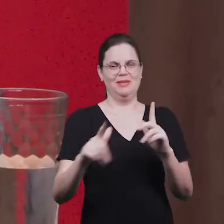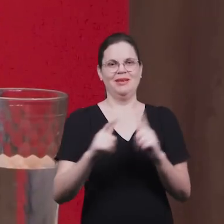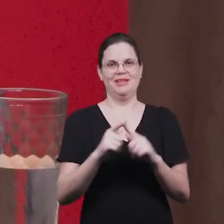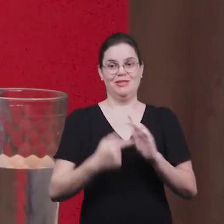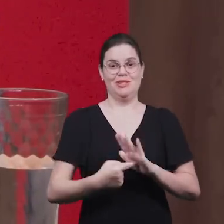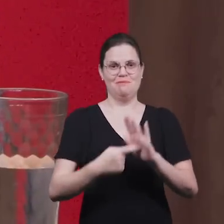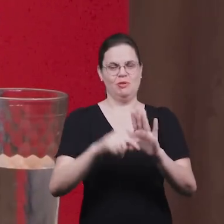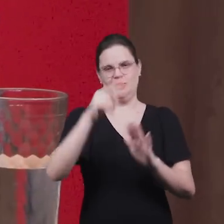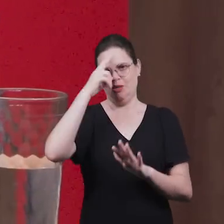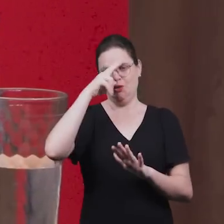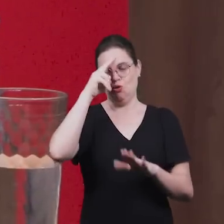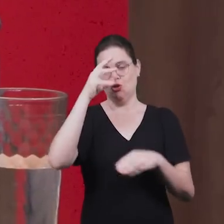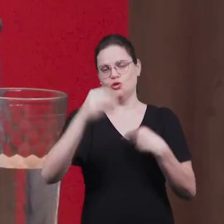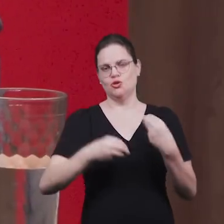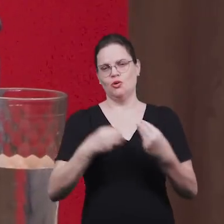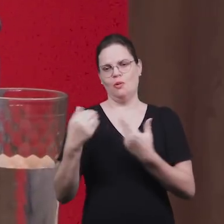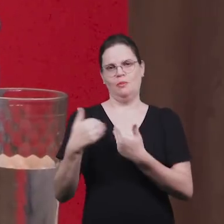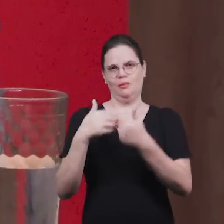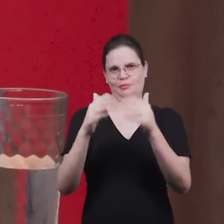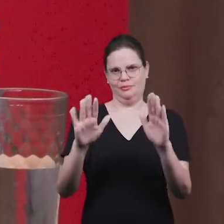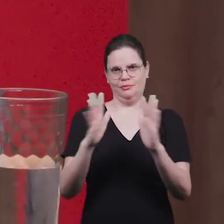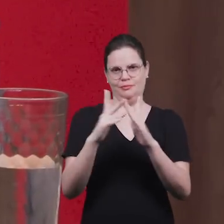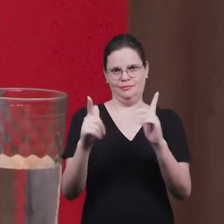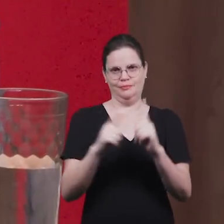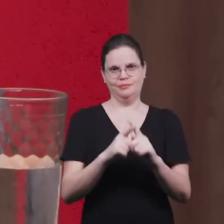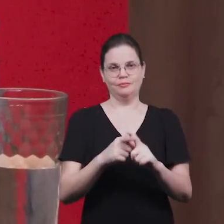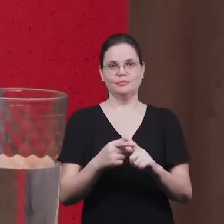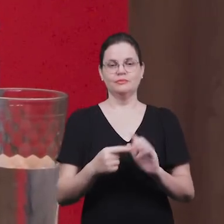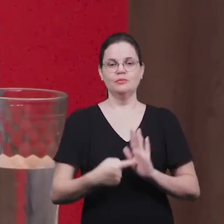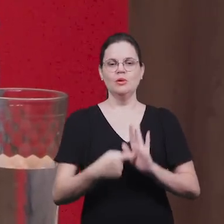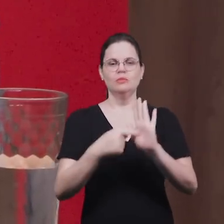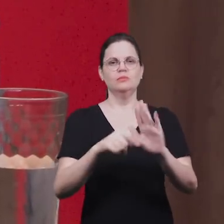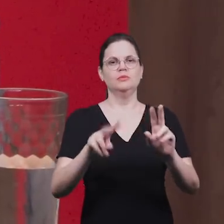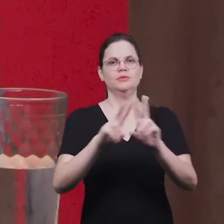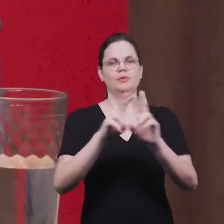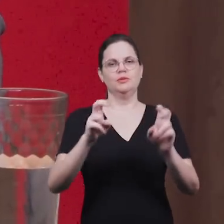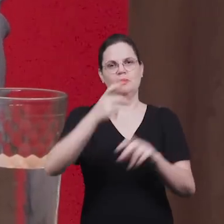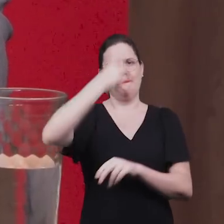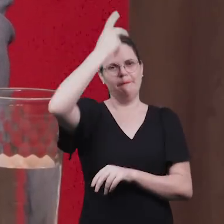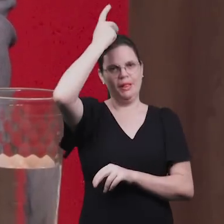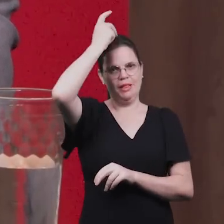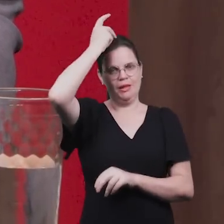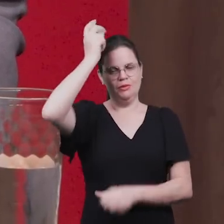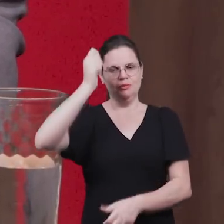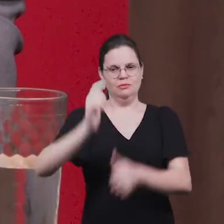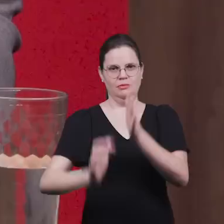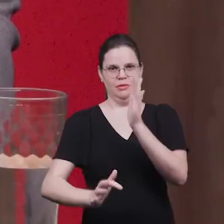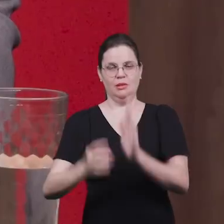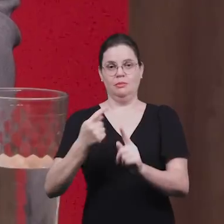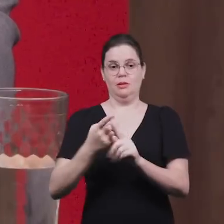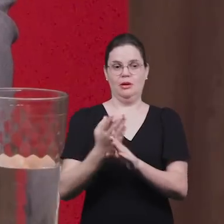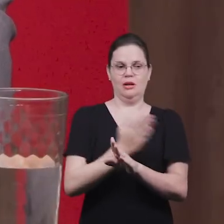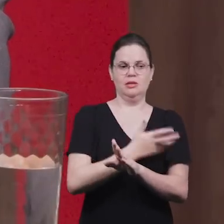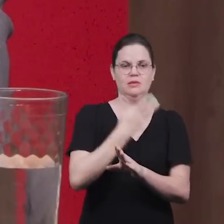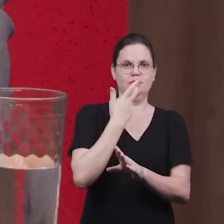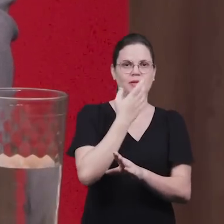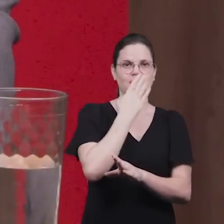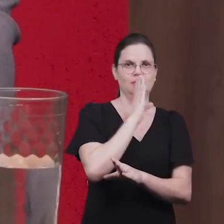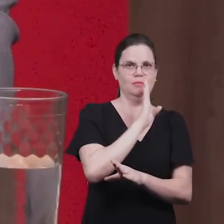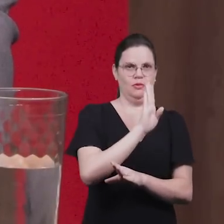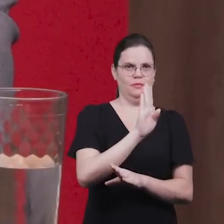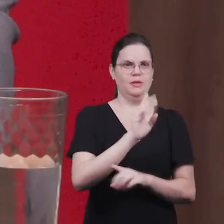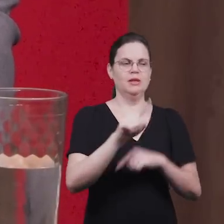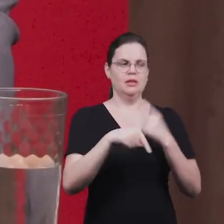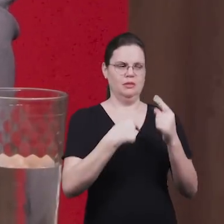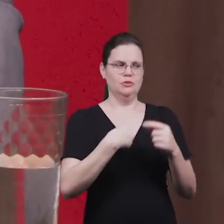dizer, quando fala do batismo com o Espírito Santo, quer dizer, primeiro ele fala da promessa, isso que eu vou